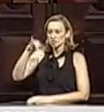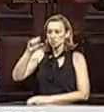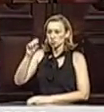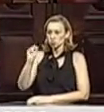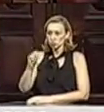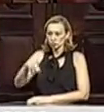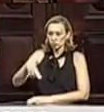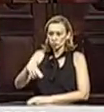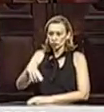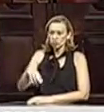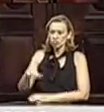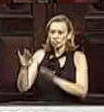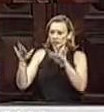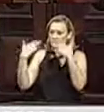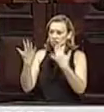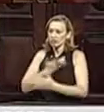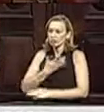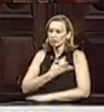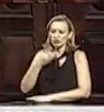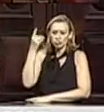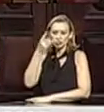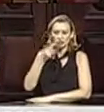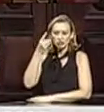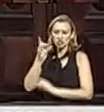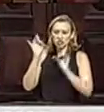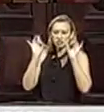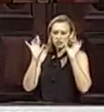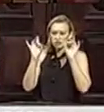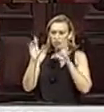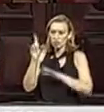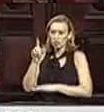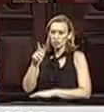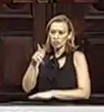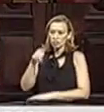petróleo. Chamar a atenção dos senhores parlamentares, em especial do deputado Valdec,